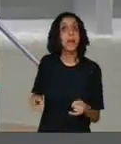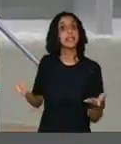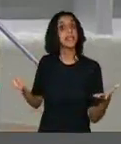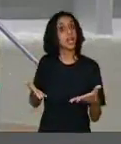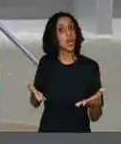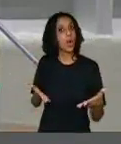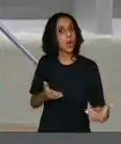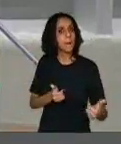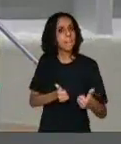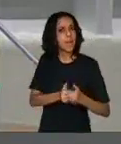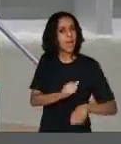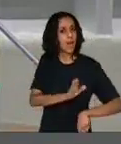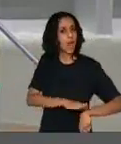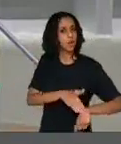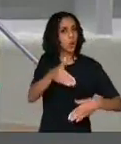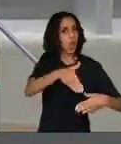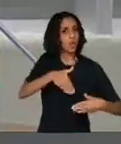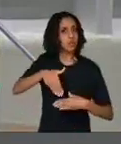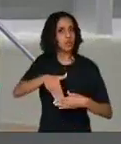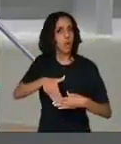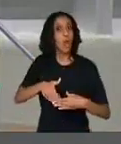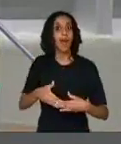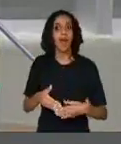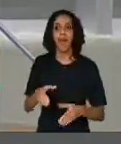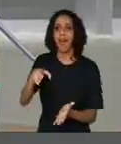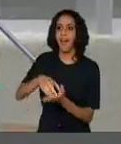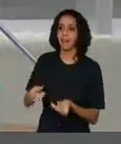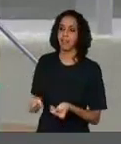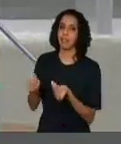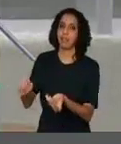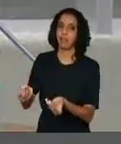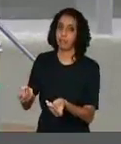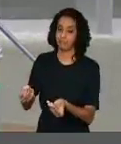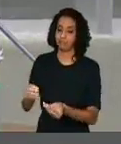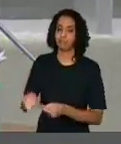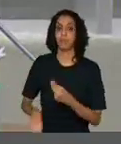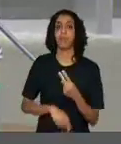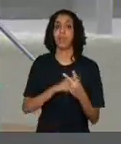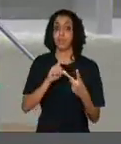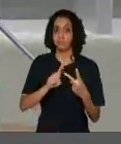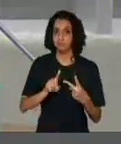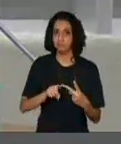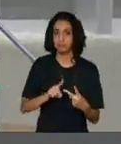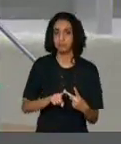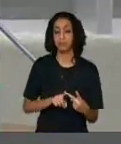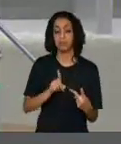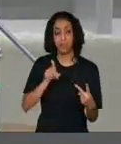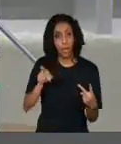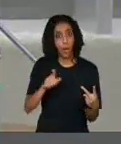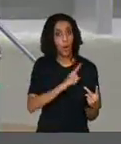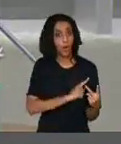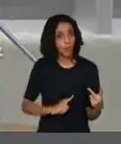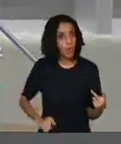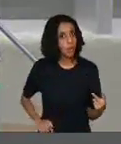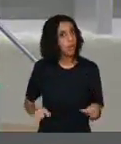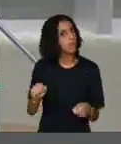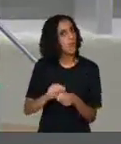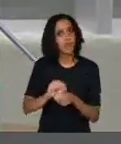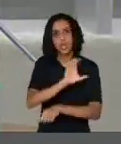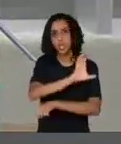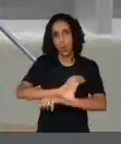da eleição, 3 anos depois. Dois, este governo não fez